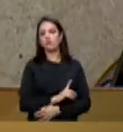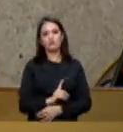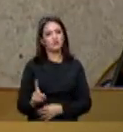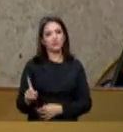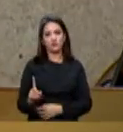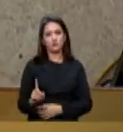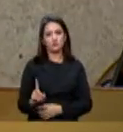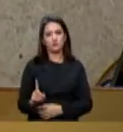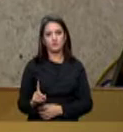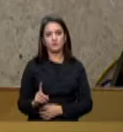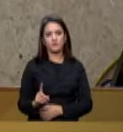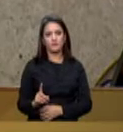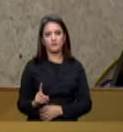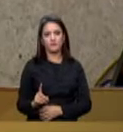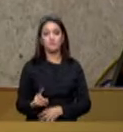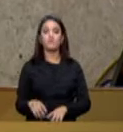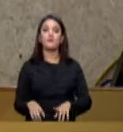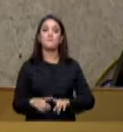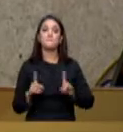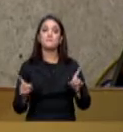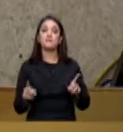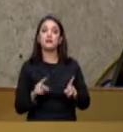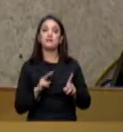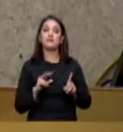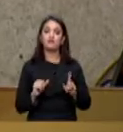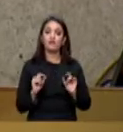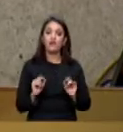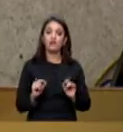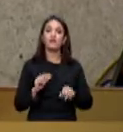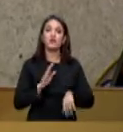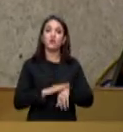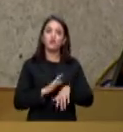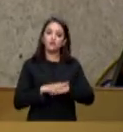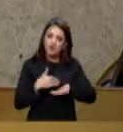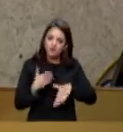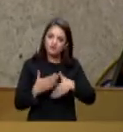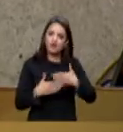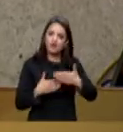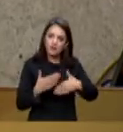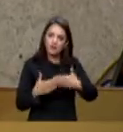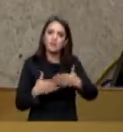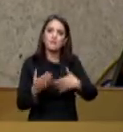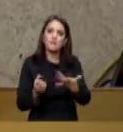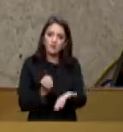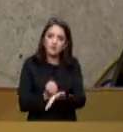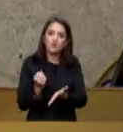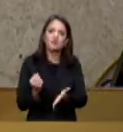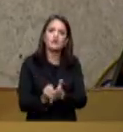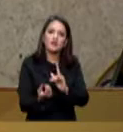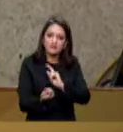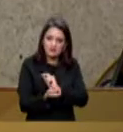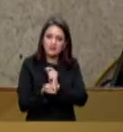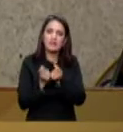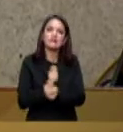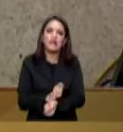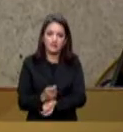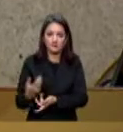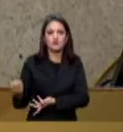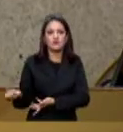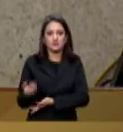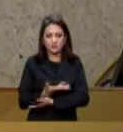jurídico perfeito. O que há é uma concessão de um prazo para que esses contratos sejam readaptados a esse novo marco